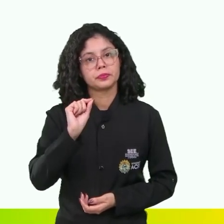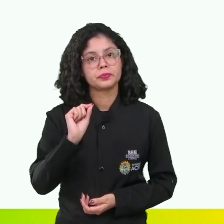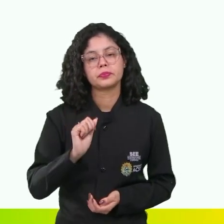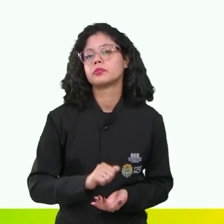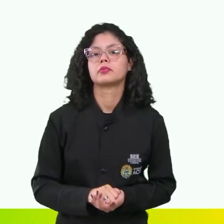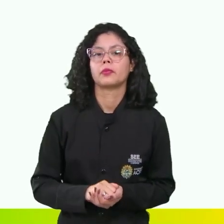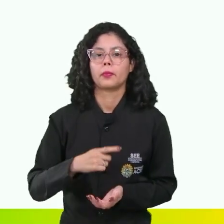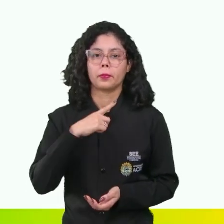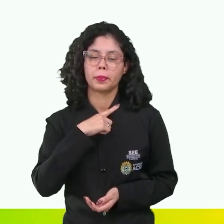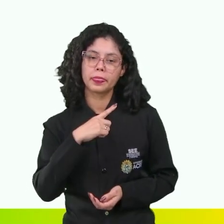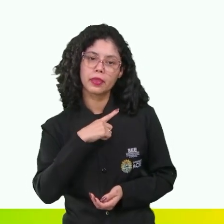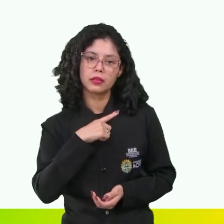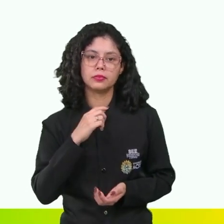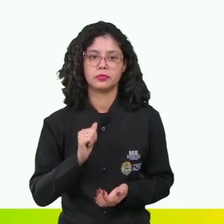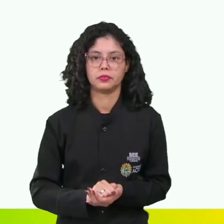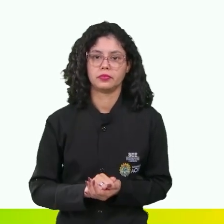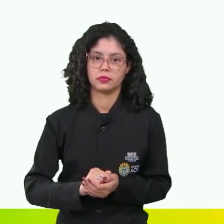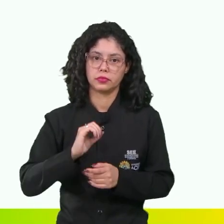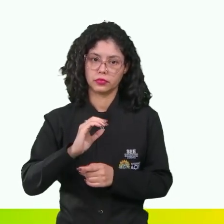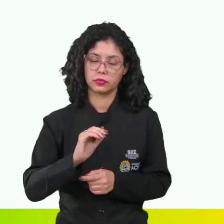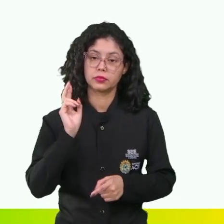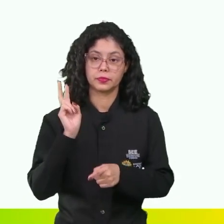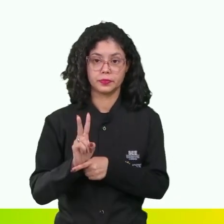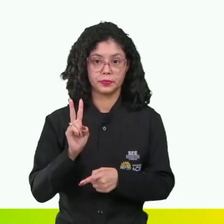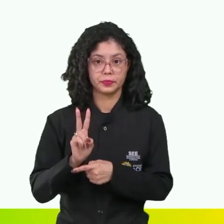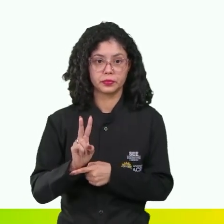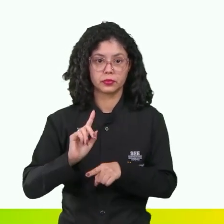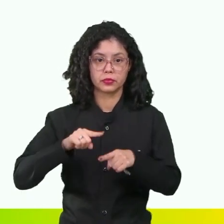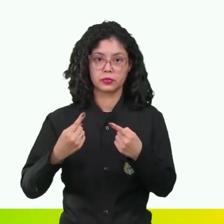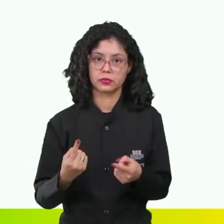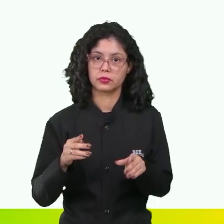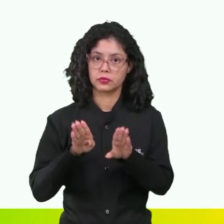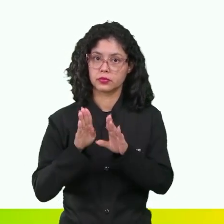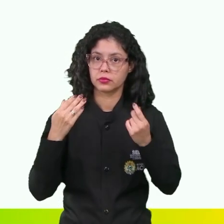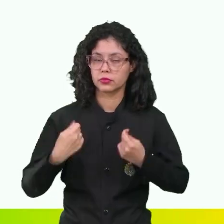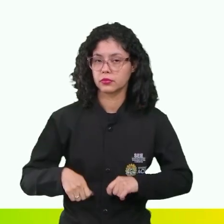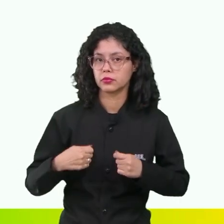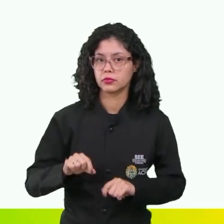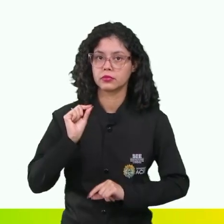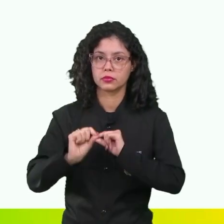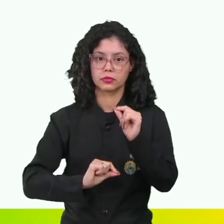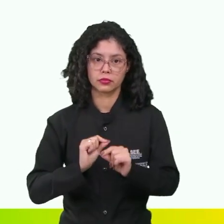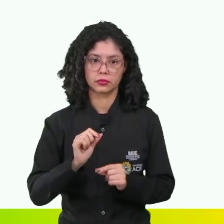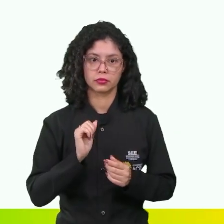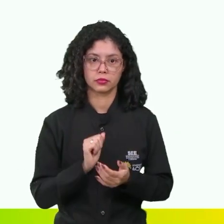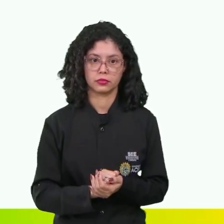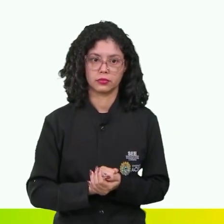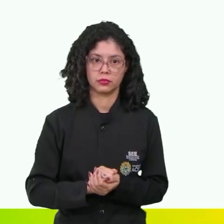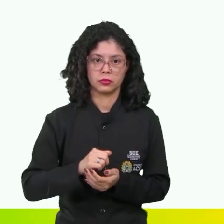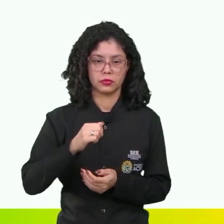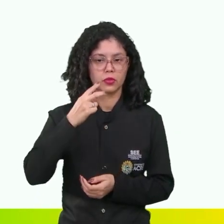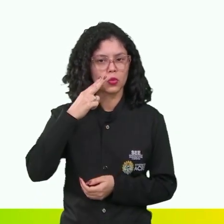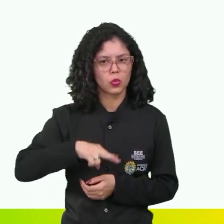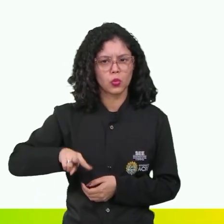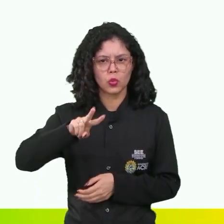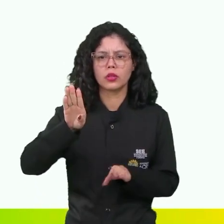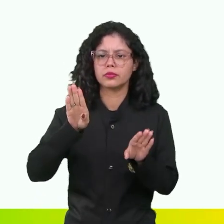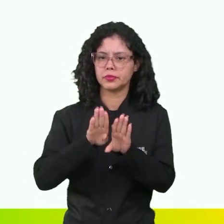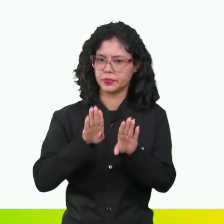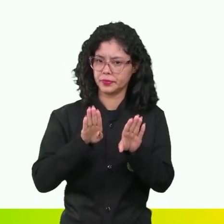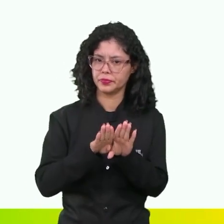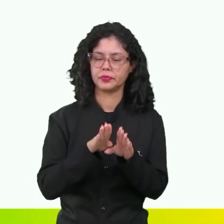há esse fenômeno da colaboração, mas tem a necessidade da supervisão também.